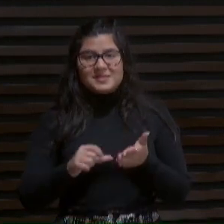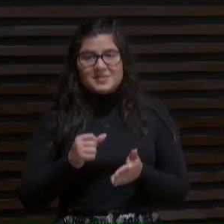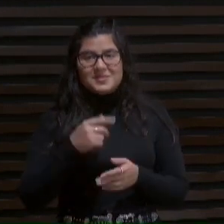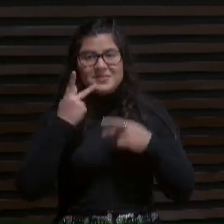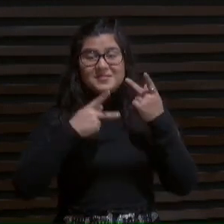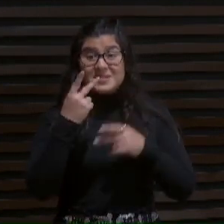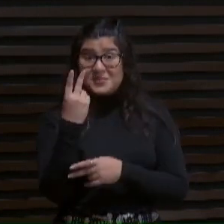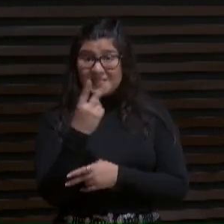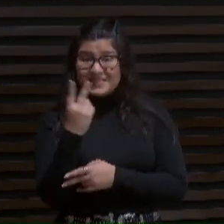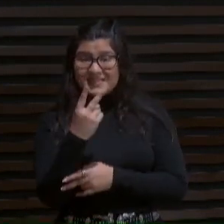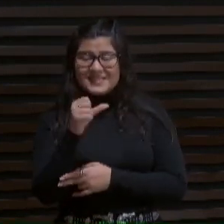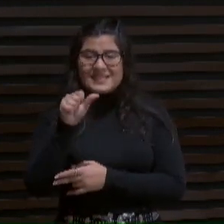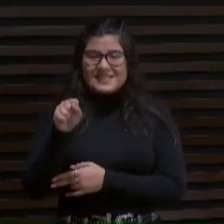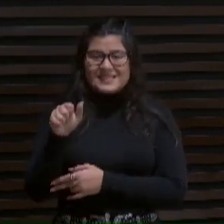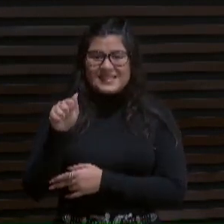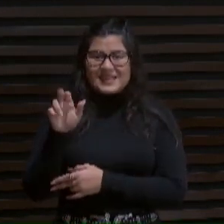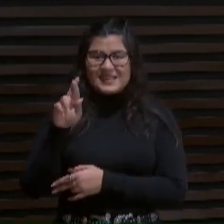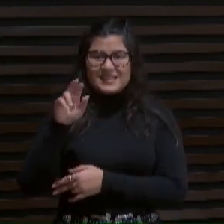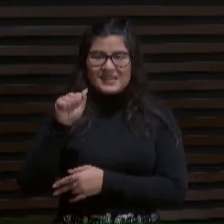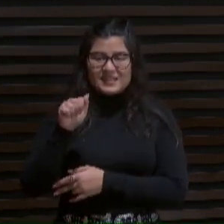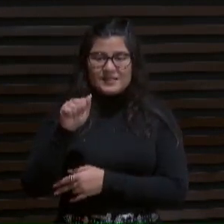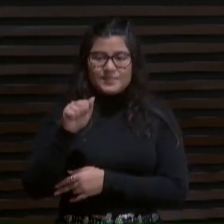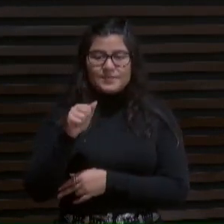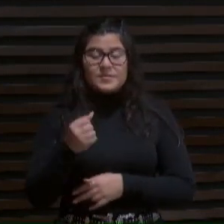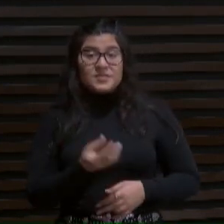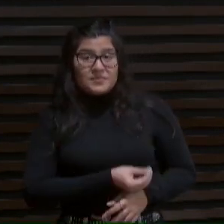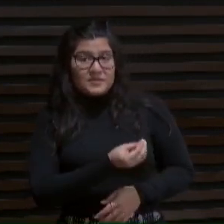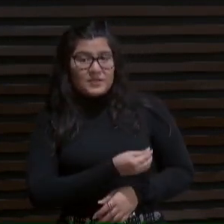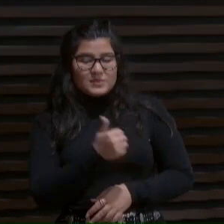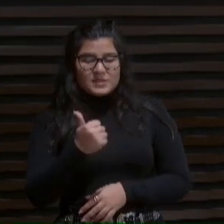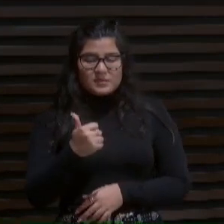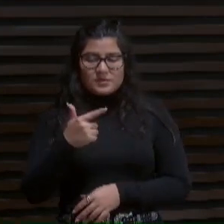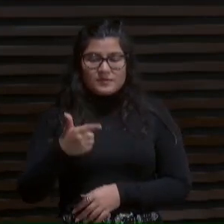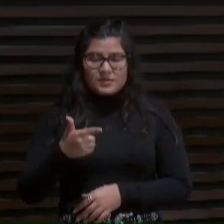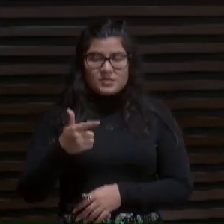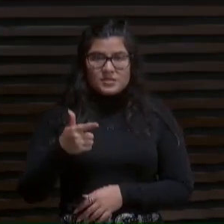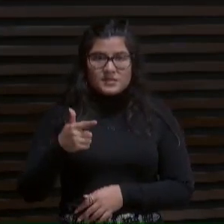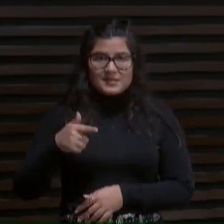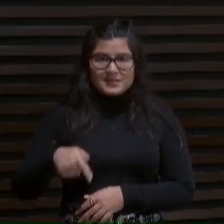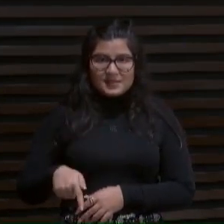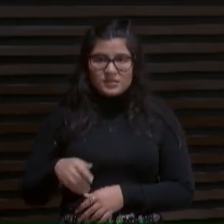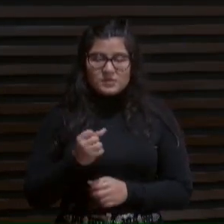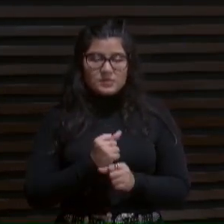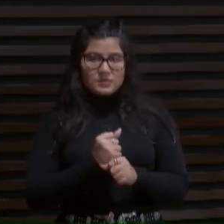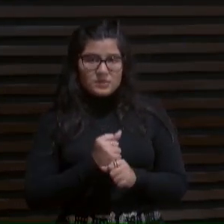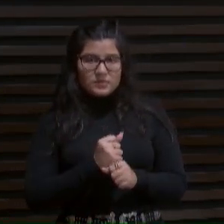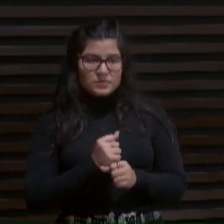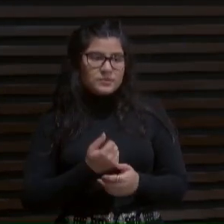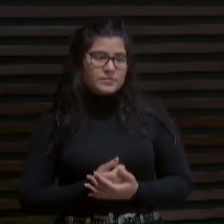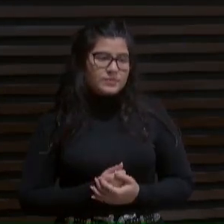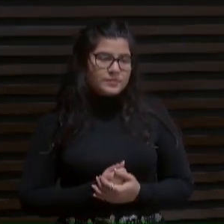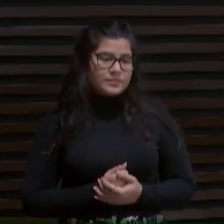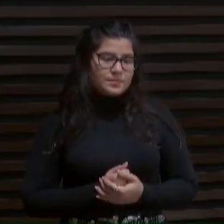foi Sara, que viveu 120 anos, esta foi a vida de Sara. E aqui se enfatiza não somente